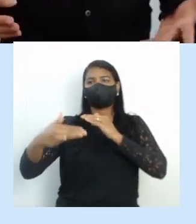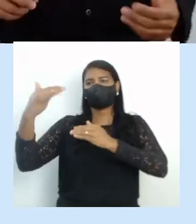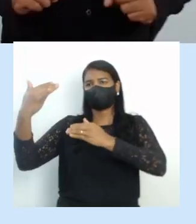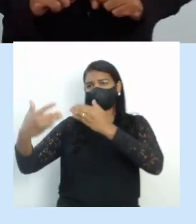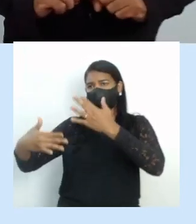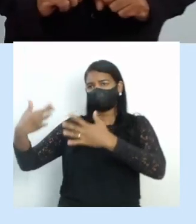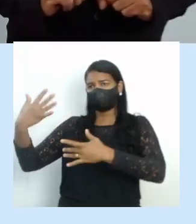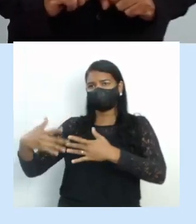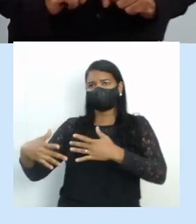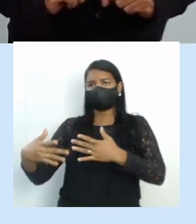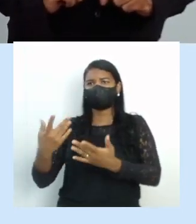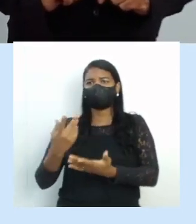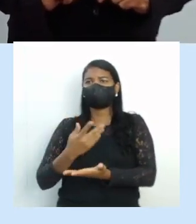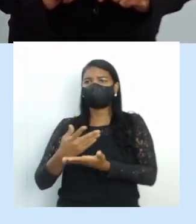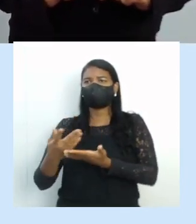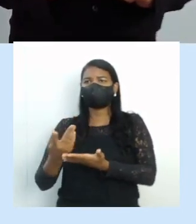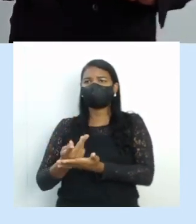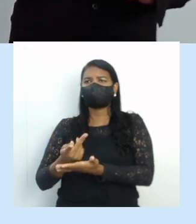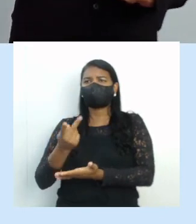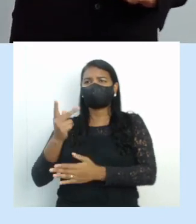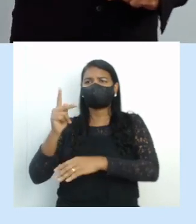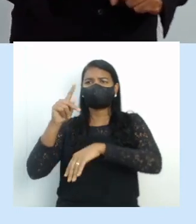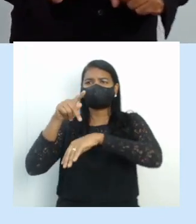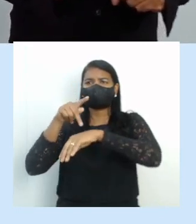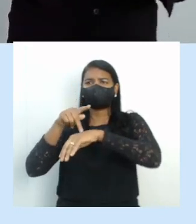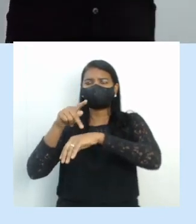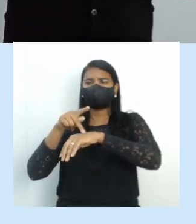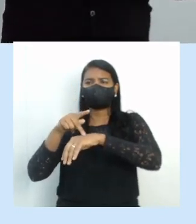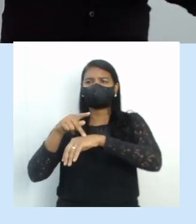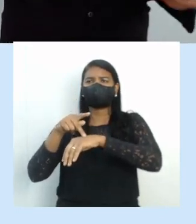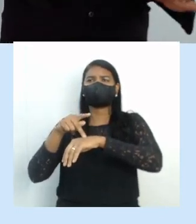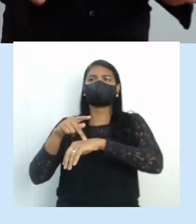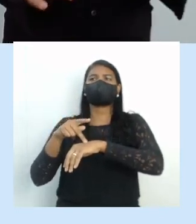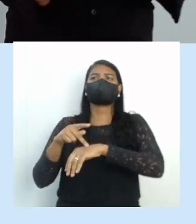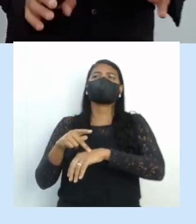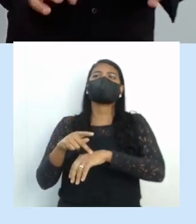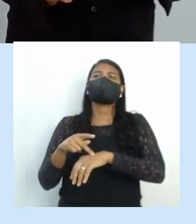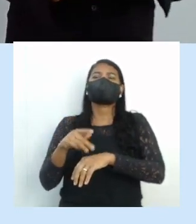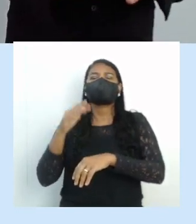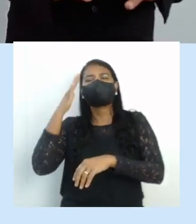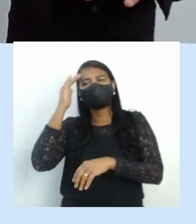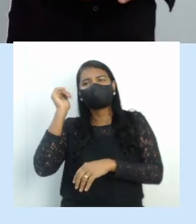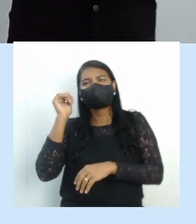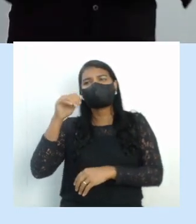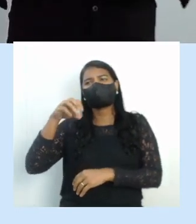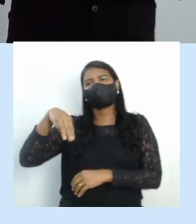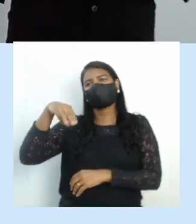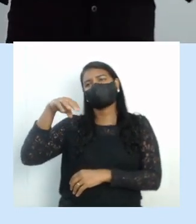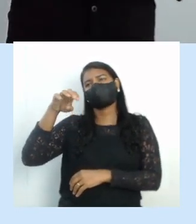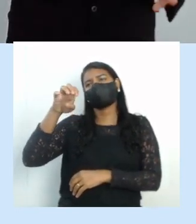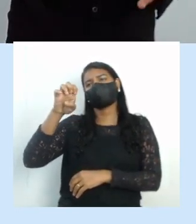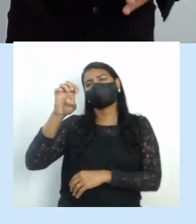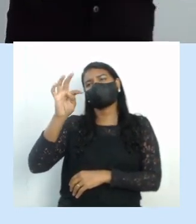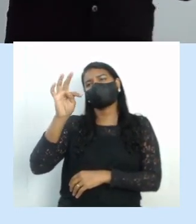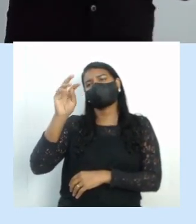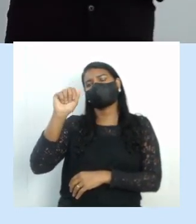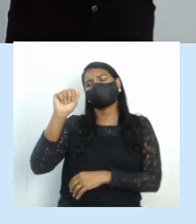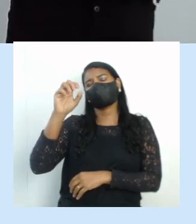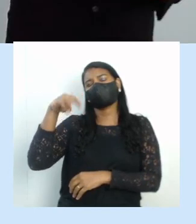rochas, agora bora falar ali das rochas metamórficas, né? Que quando são